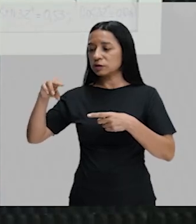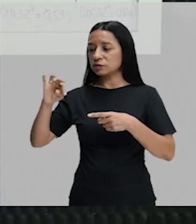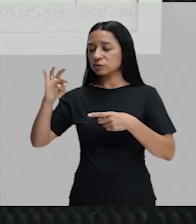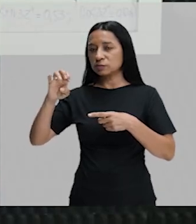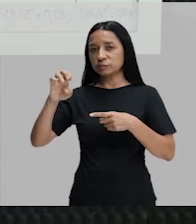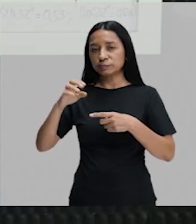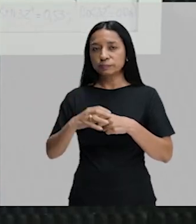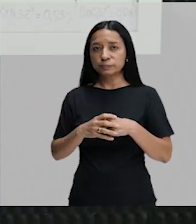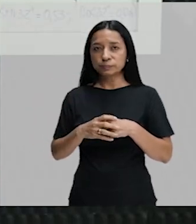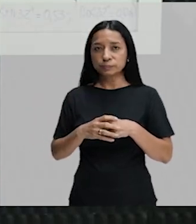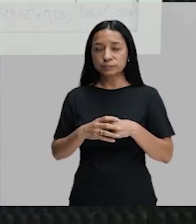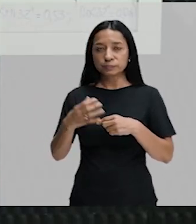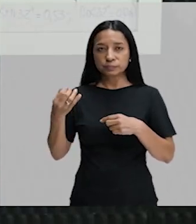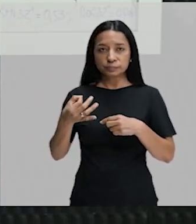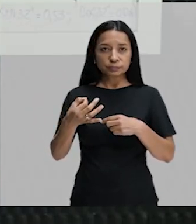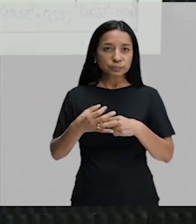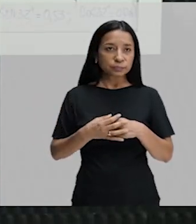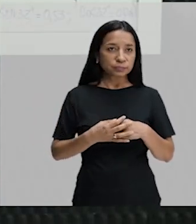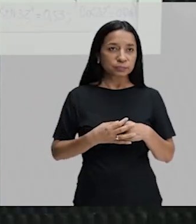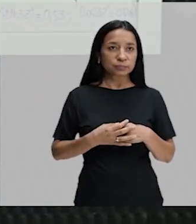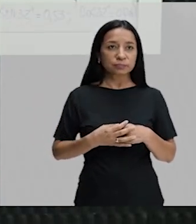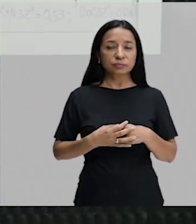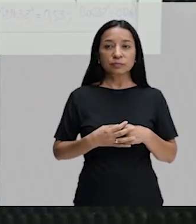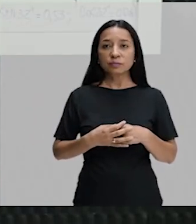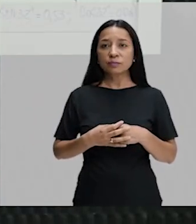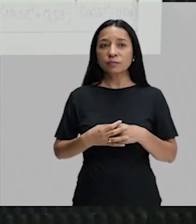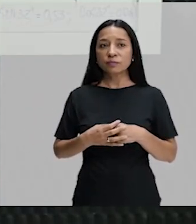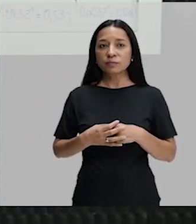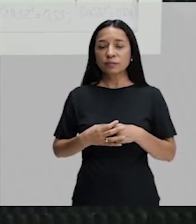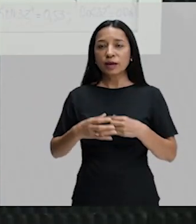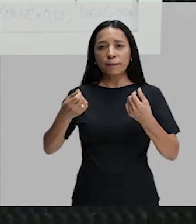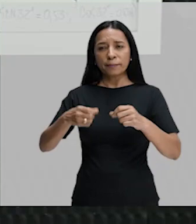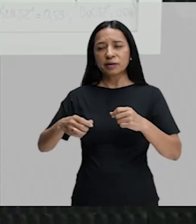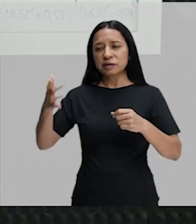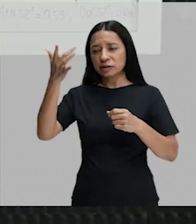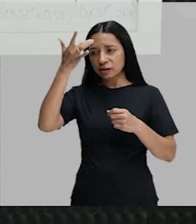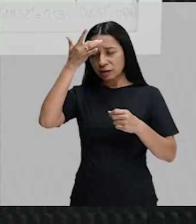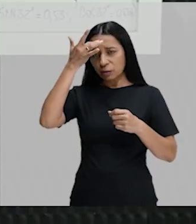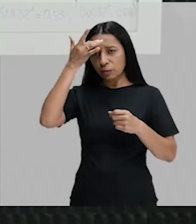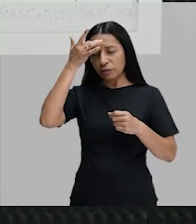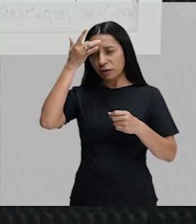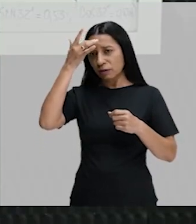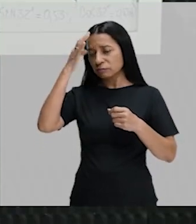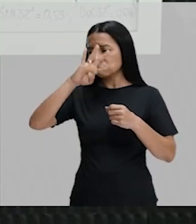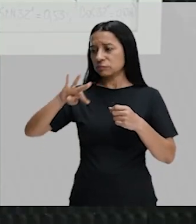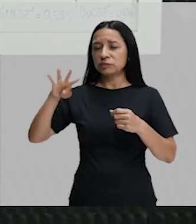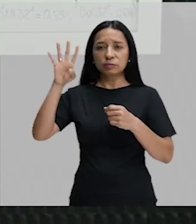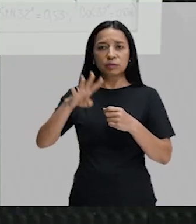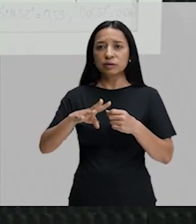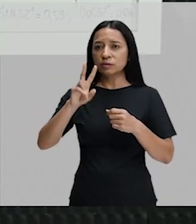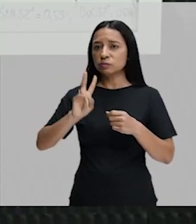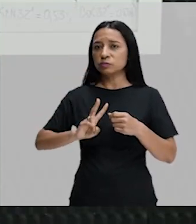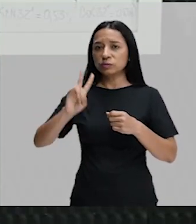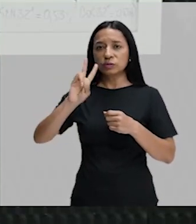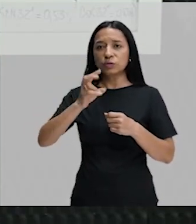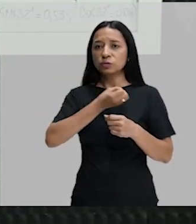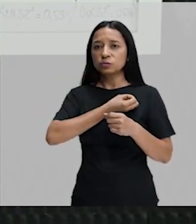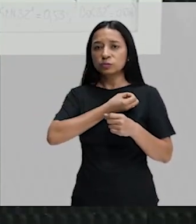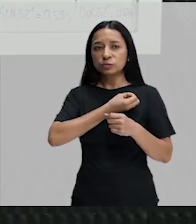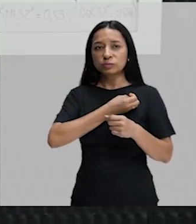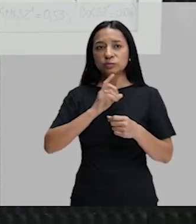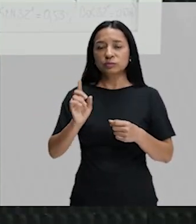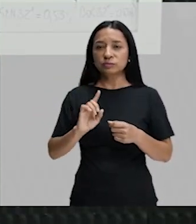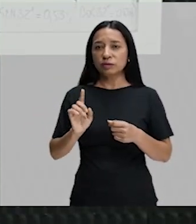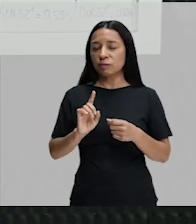adjacente. Certo? Ah, professor, quer dizer, eu vou ter que decorar essa tabela aí com todos esses valores? Não. A gente não